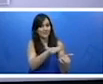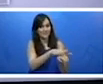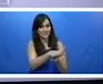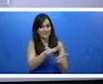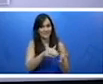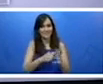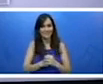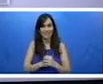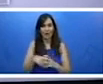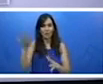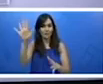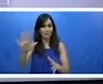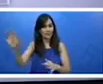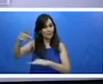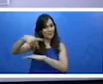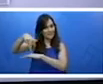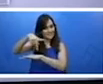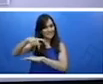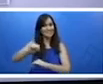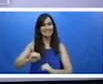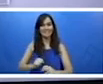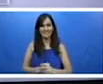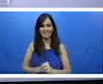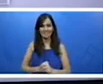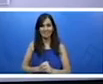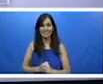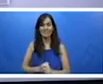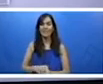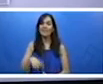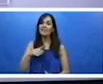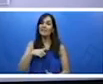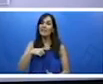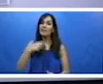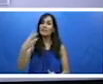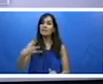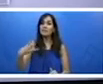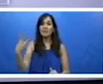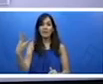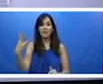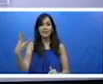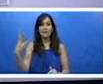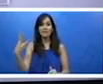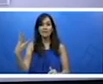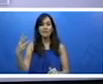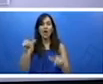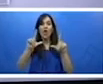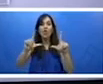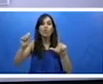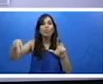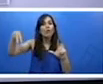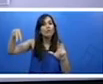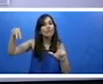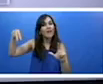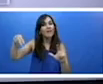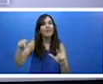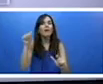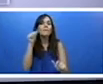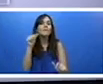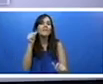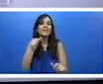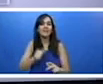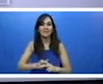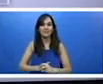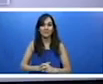circulação nacional. 3 novelas femininas. Agora já é uma resenha. Autor